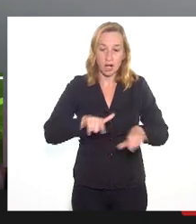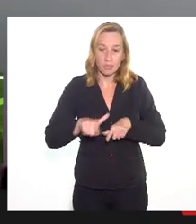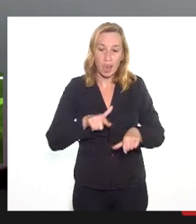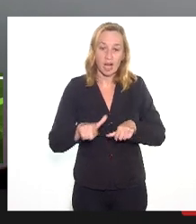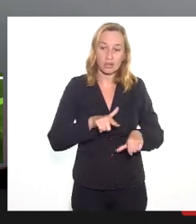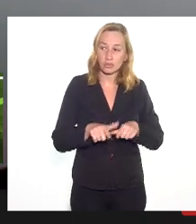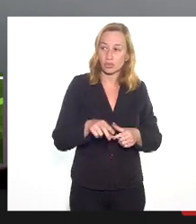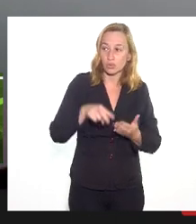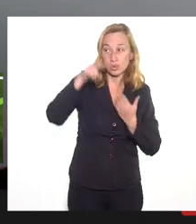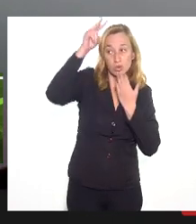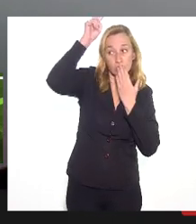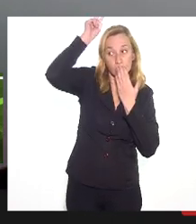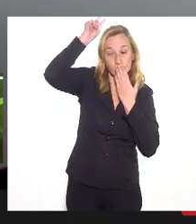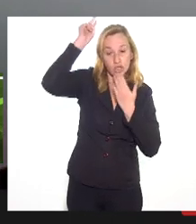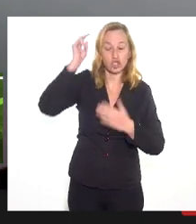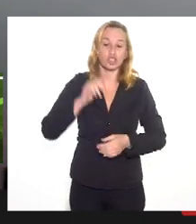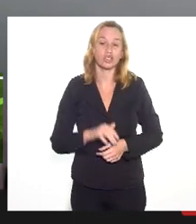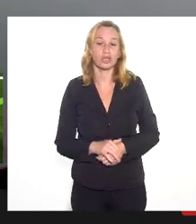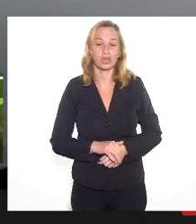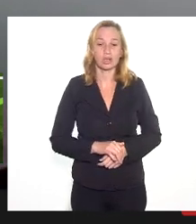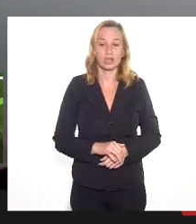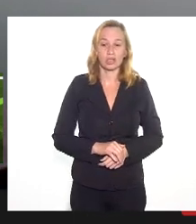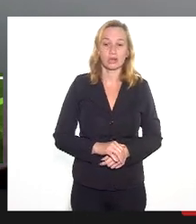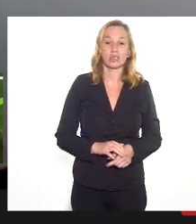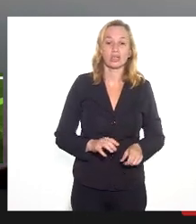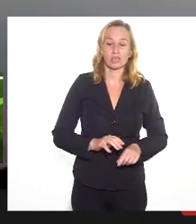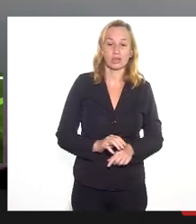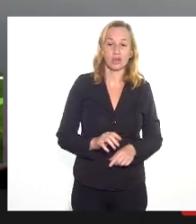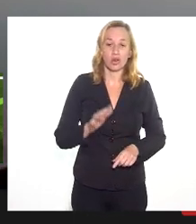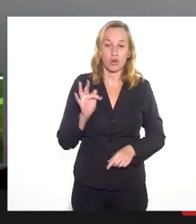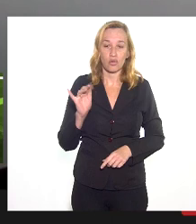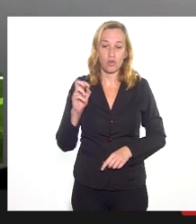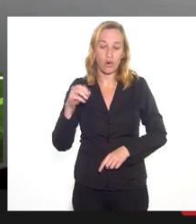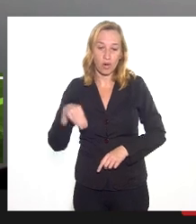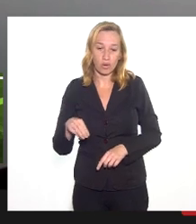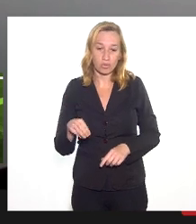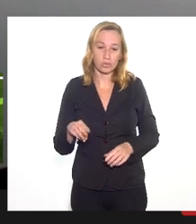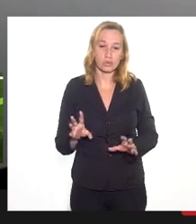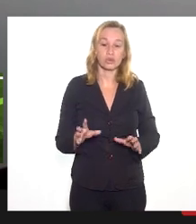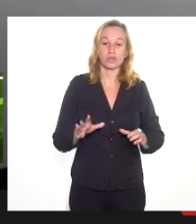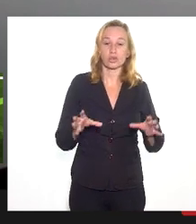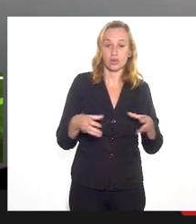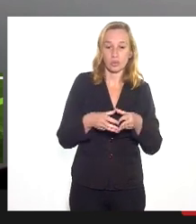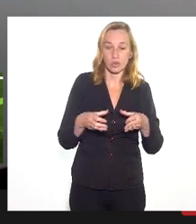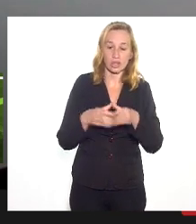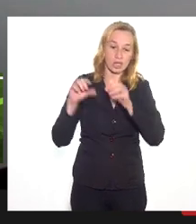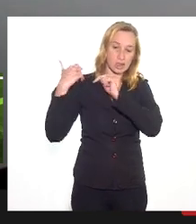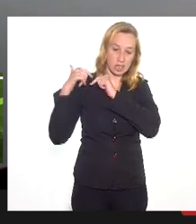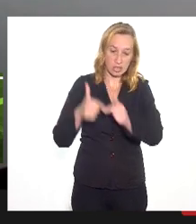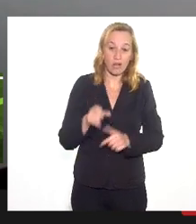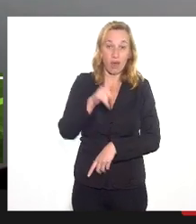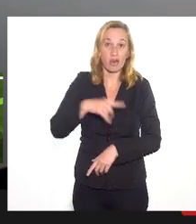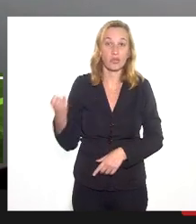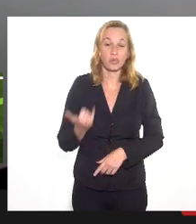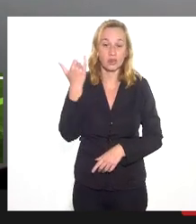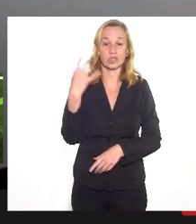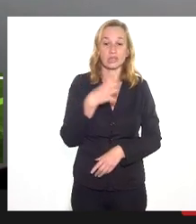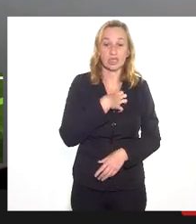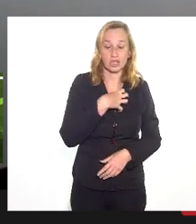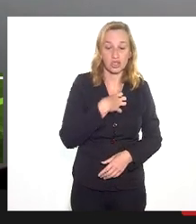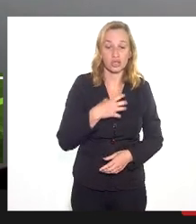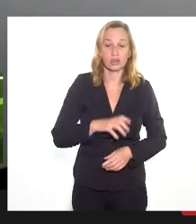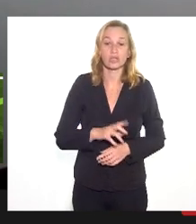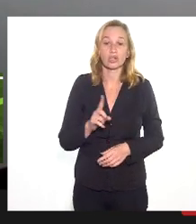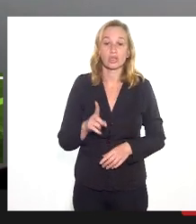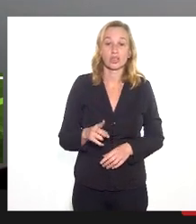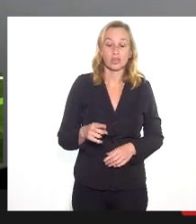educação diferenciada, eu e Flávia atuamos muito nisso, e, aliás, o Fórum de Comunidades Tradicionais é muito importante nesse sentido, e nós